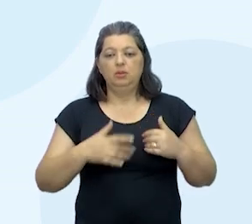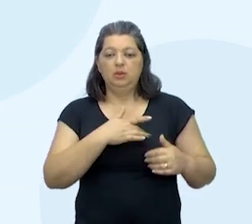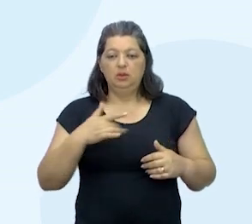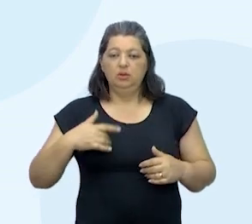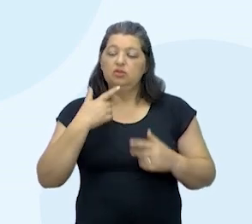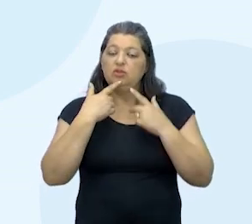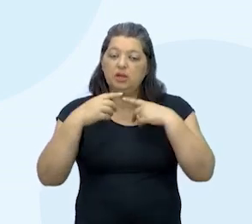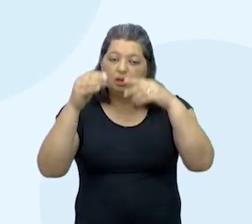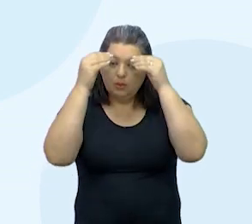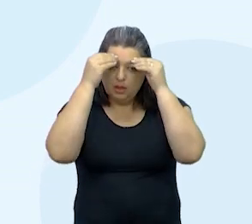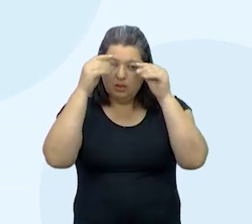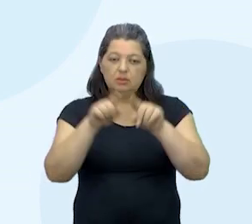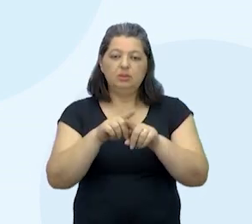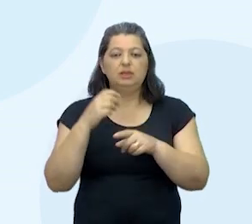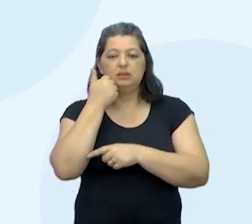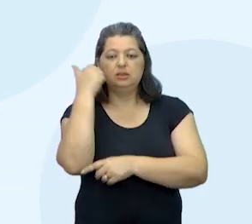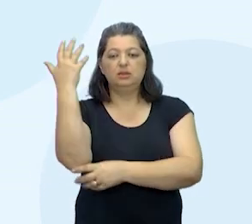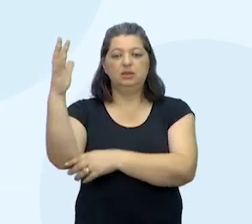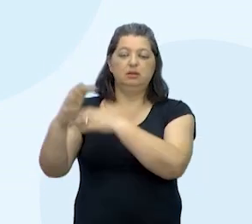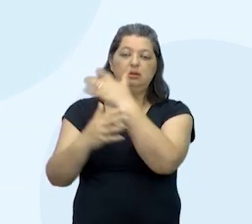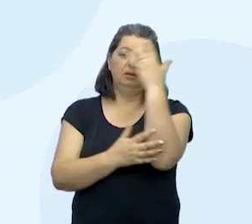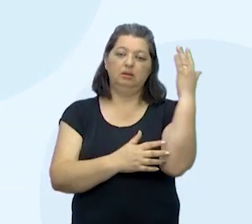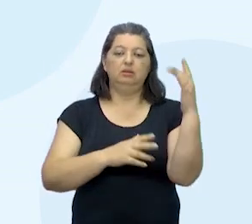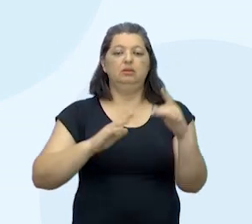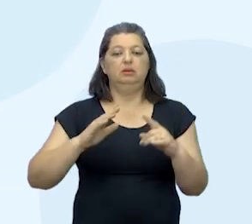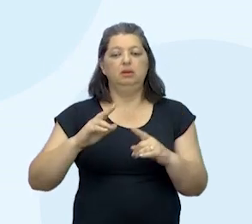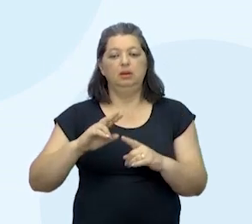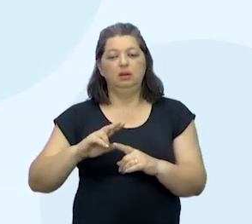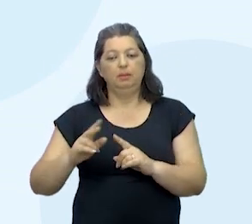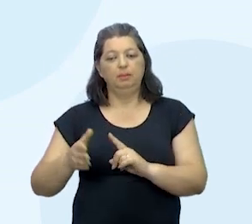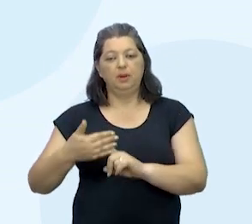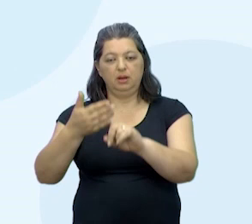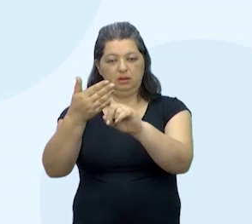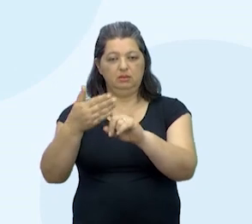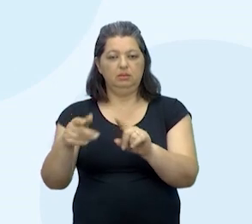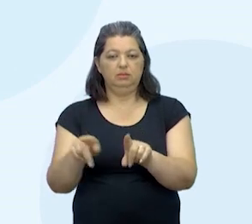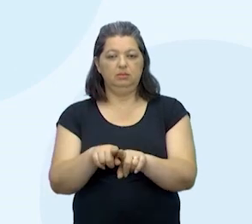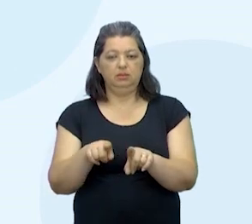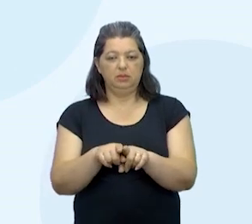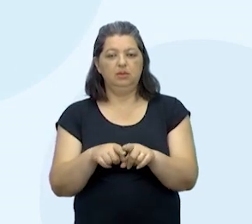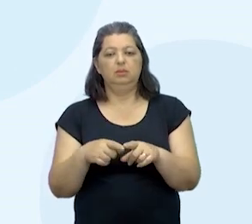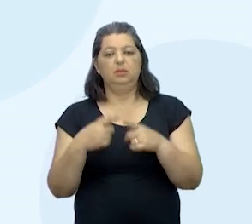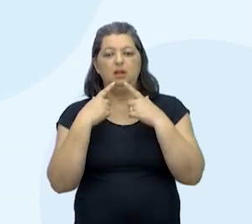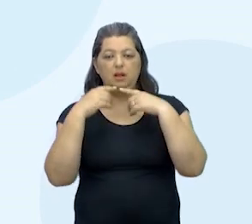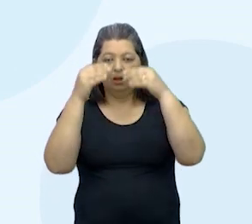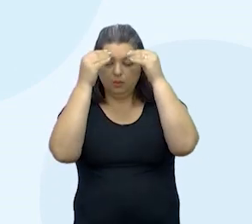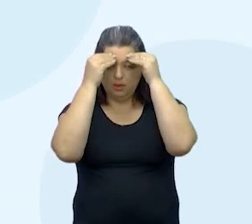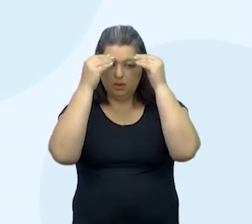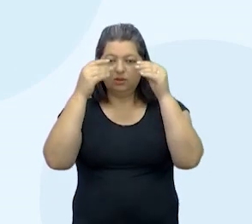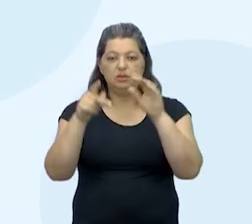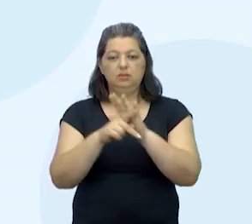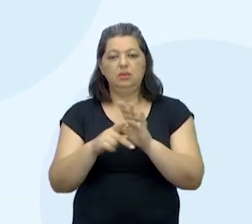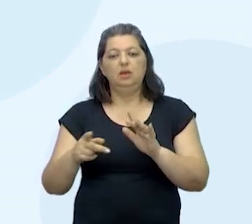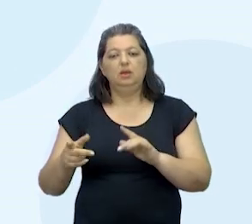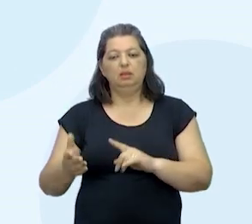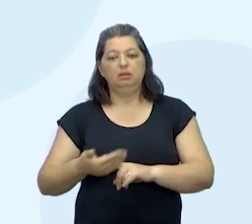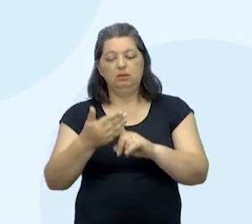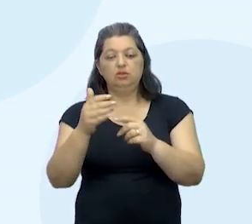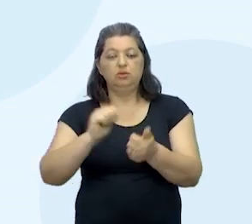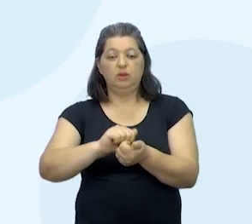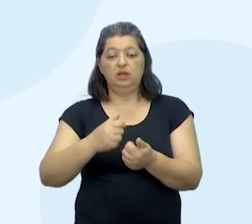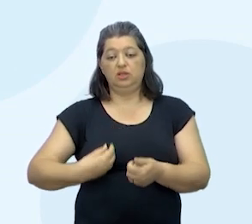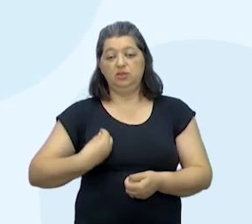englobar áreas de Ciências da Natureza e Linguagens. A nossa unidade curricular 2 se chama Tecnologia e Qualidade de Vida. E o